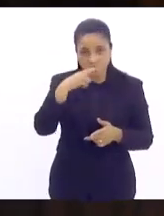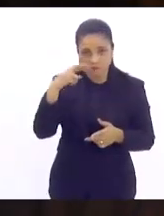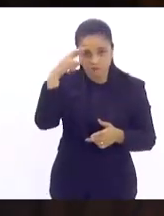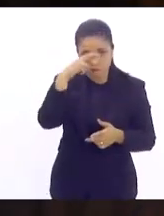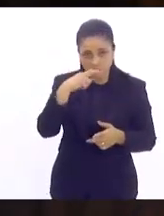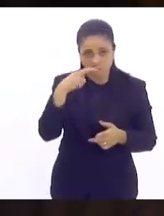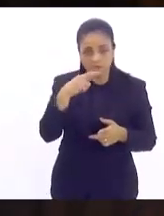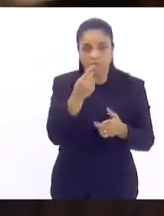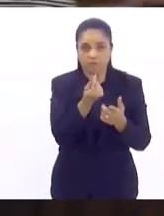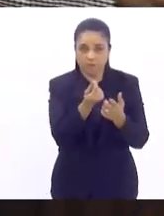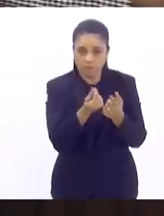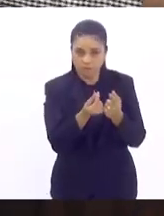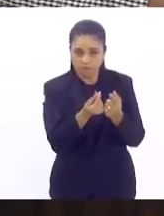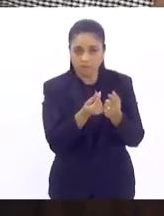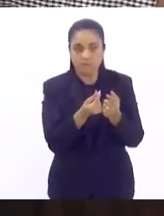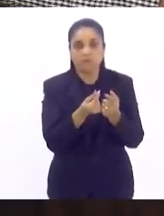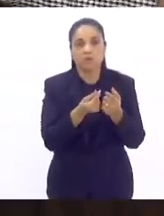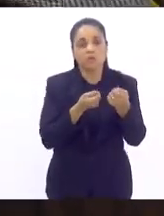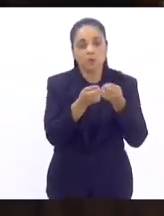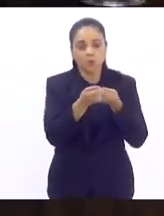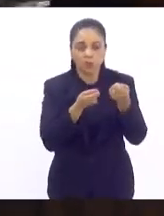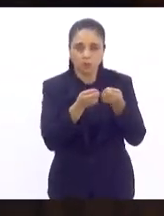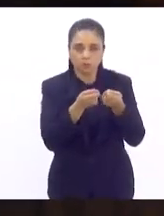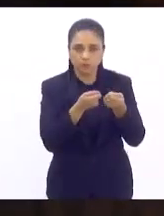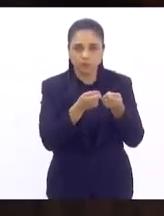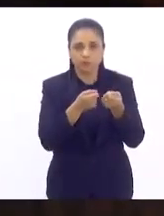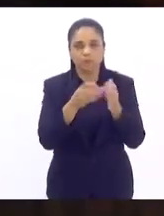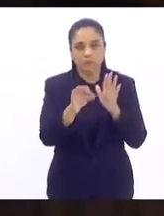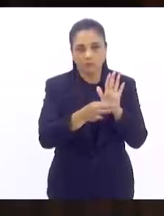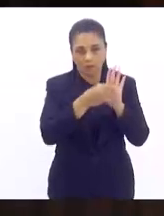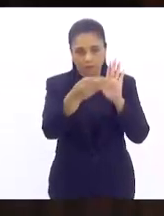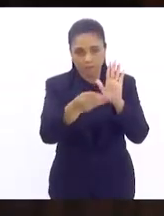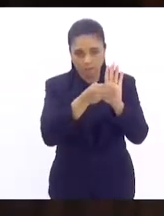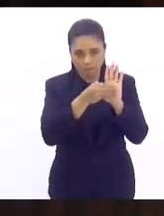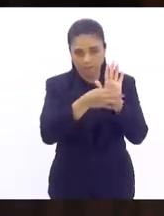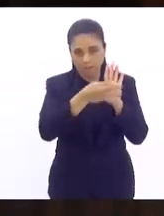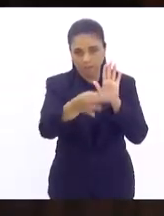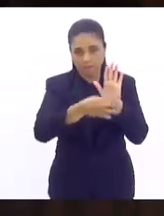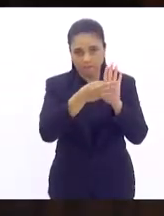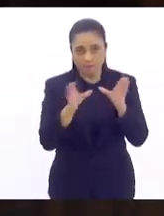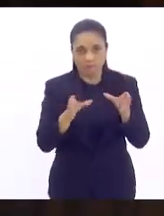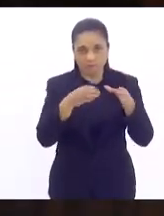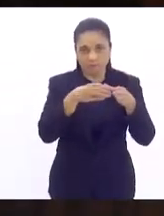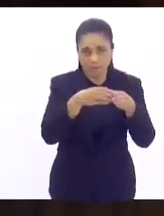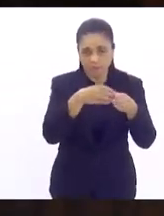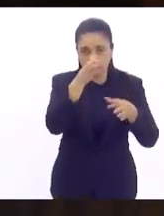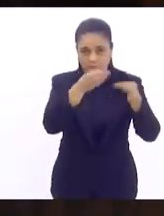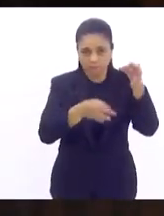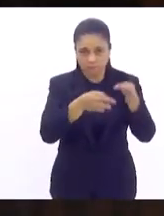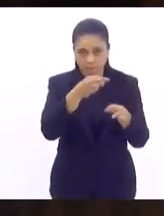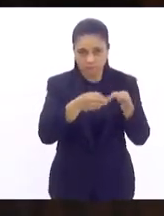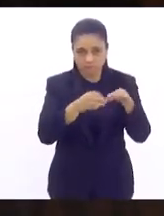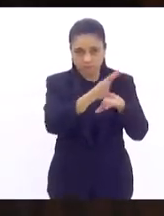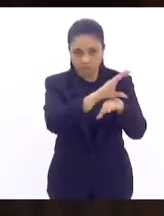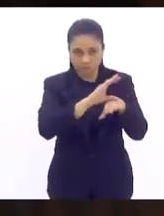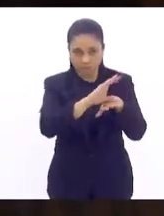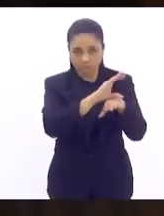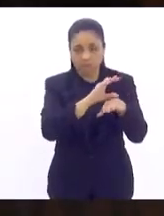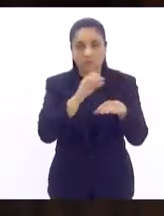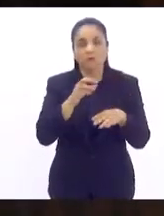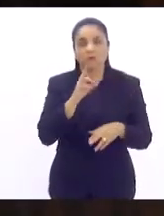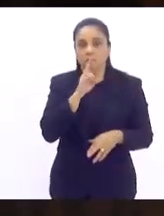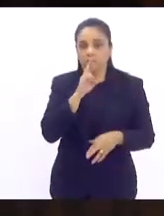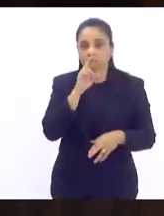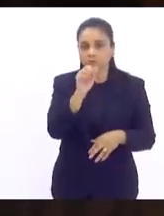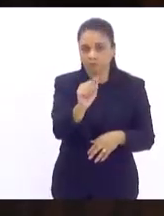fiscalização financeira e controle. Para emitir e parecer, pela Comissão de Constituição e Justiça, deputado Rodrigo